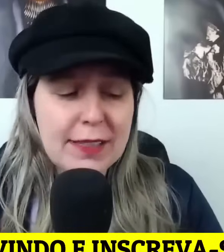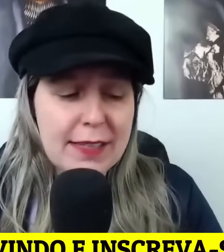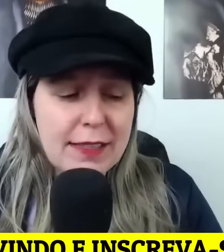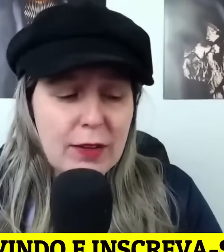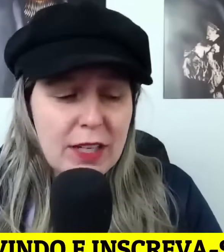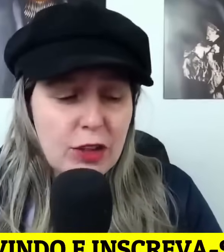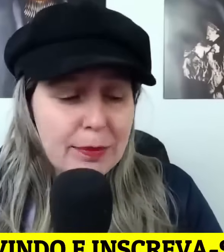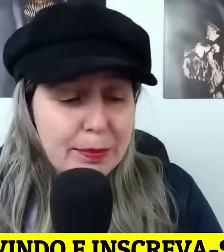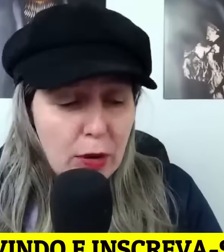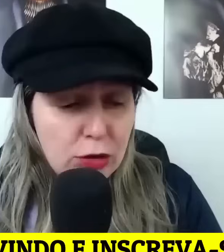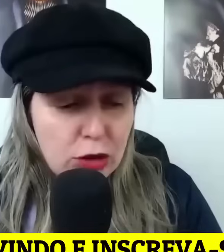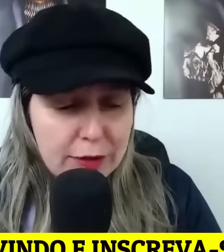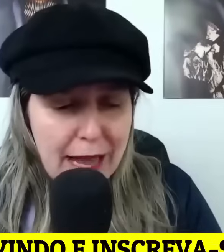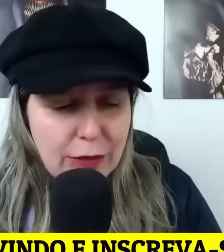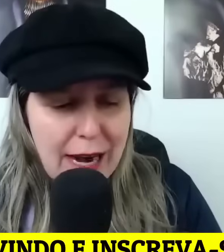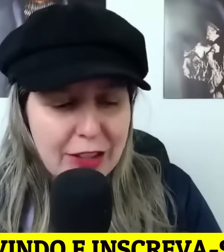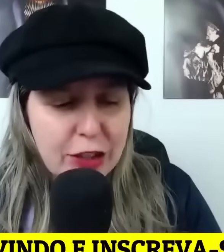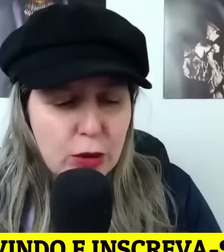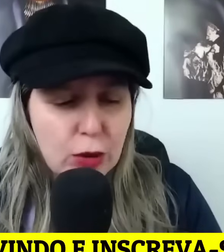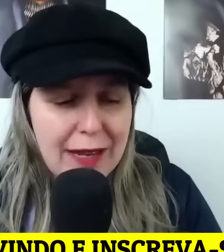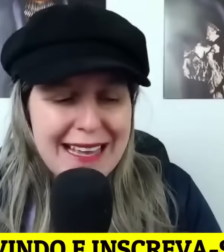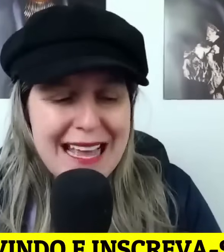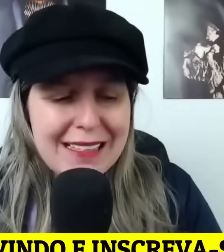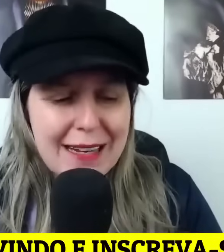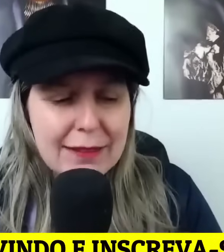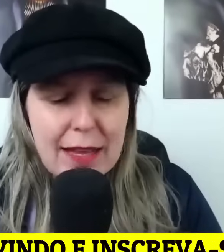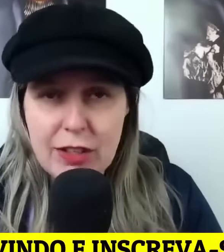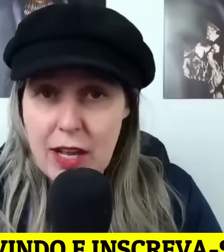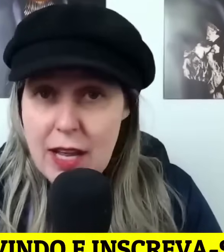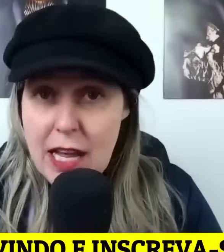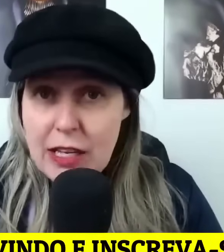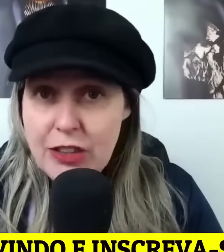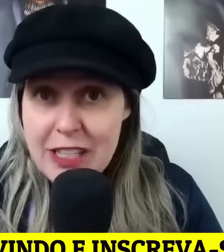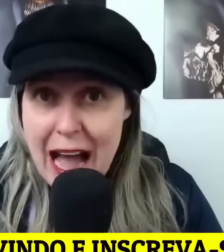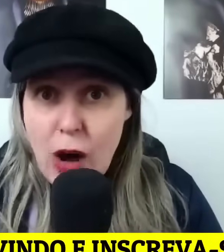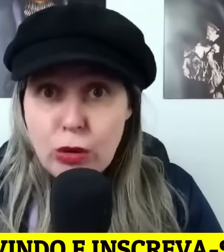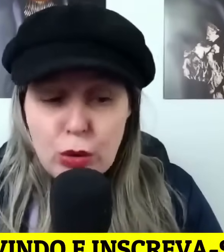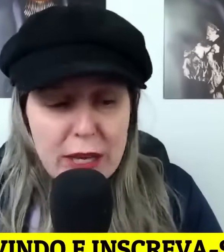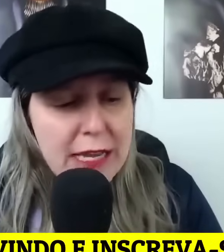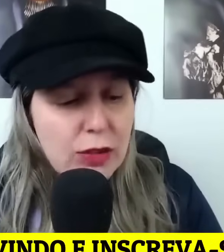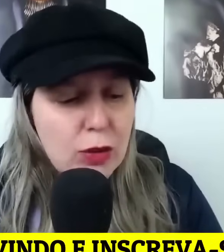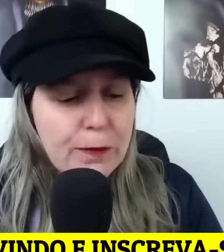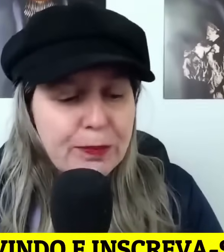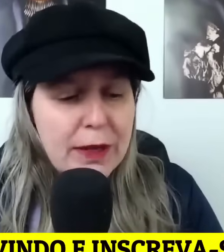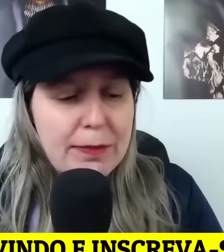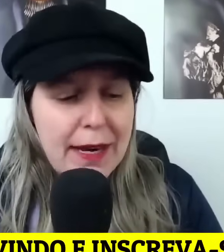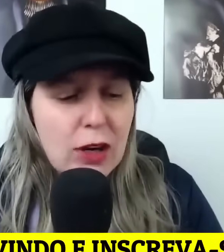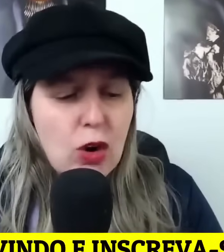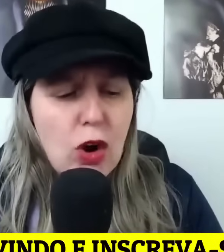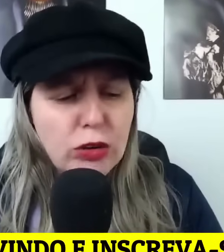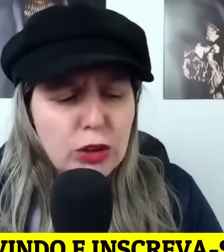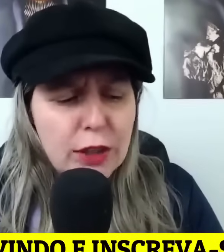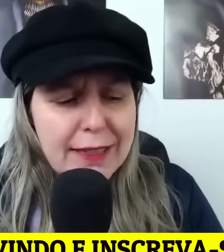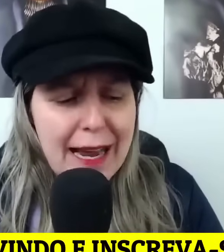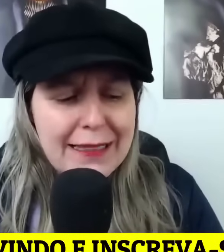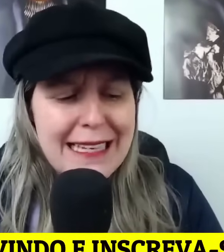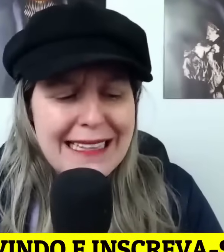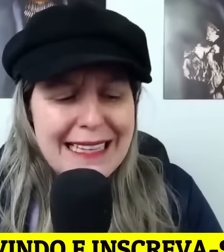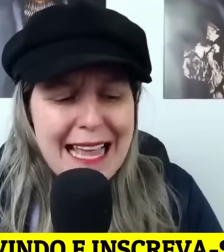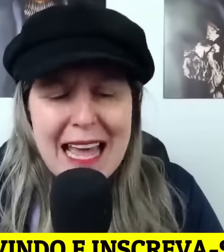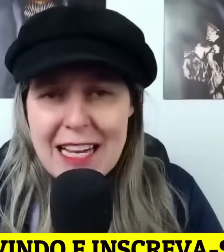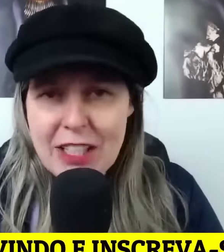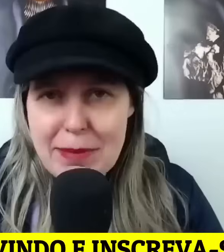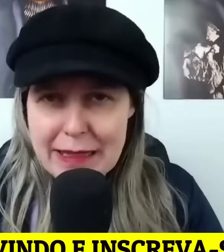Com relação a essa questão, olhem só, Bolsonaro articula estratégia de alto risco para